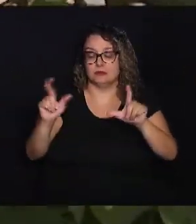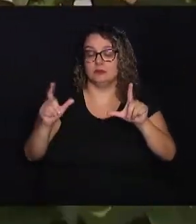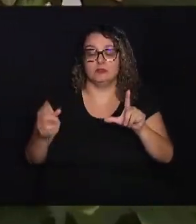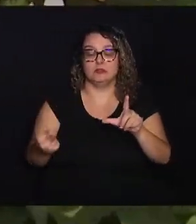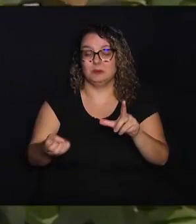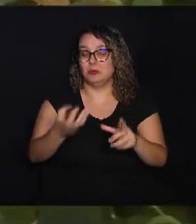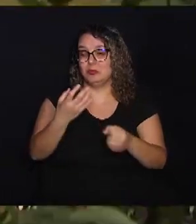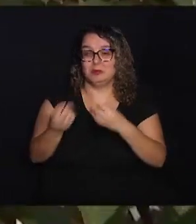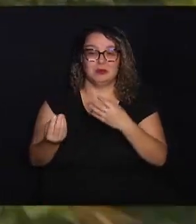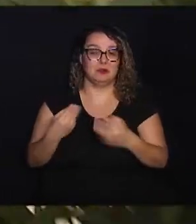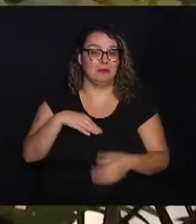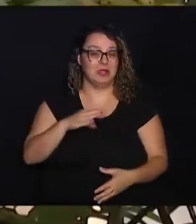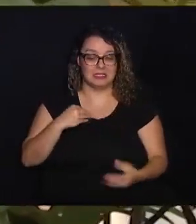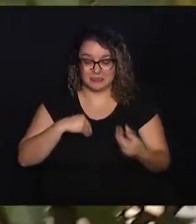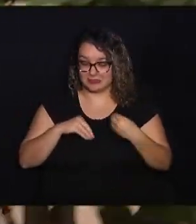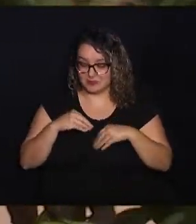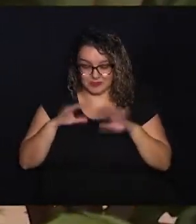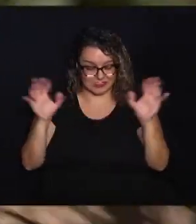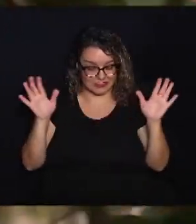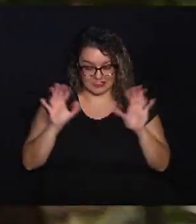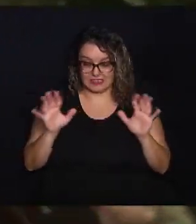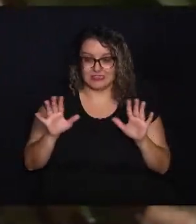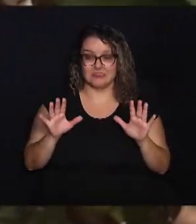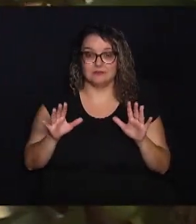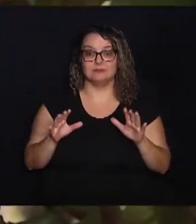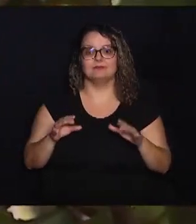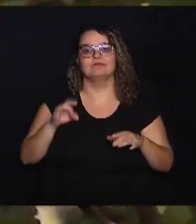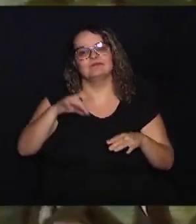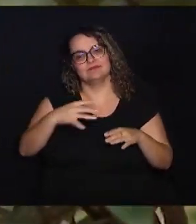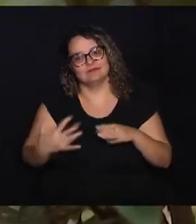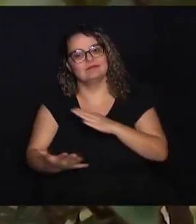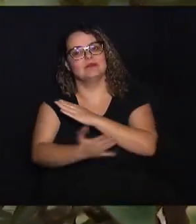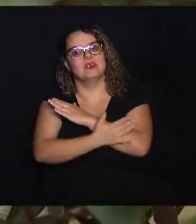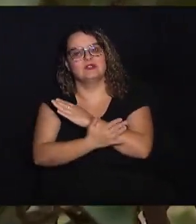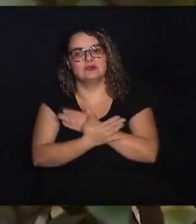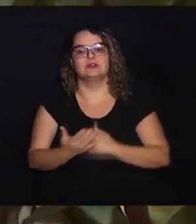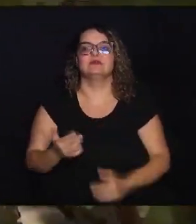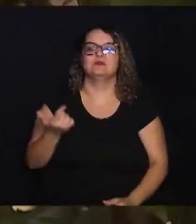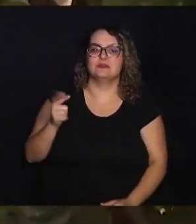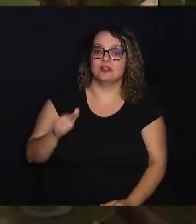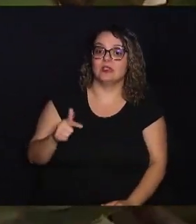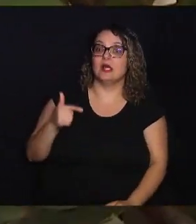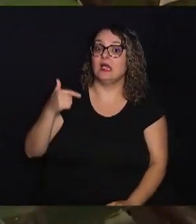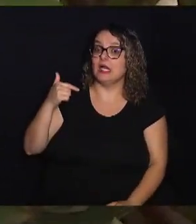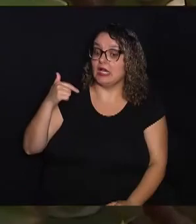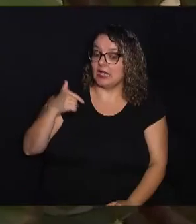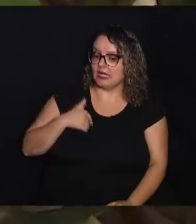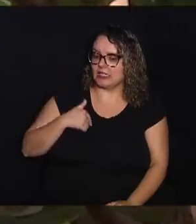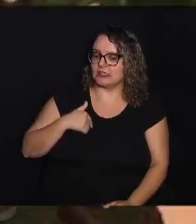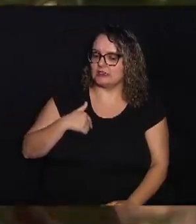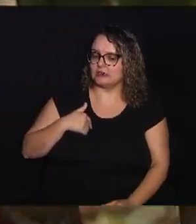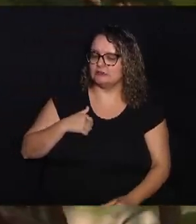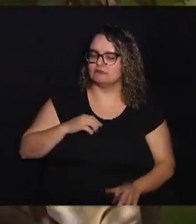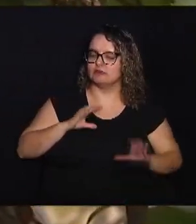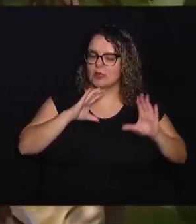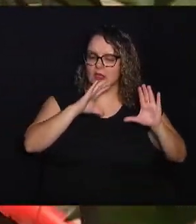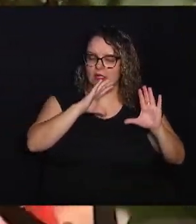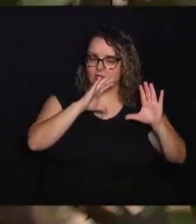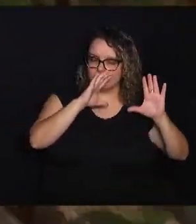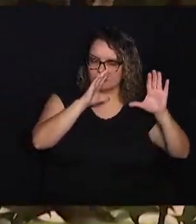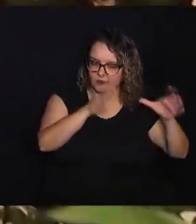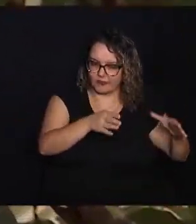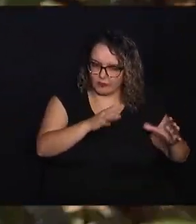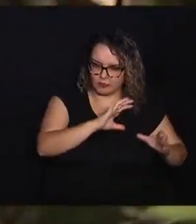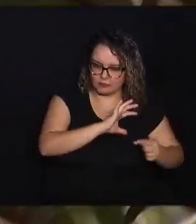ficava mais deprimido. E aí as plantas me ajudavam novamente. E aí eu saía daquele mundo que existia